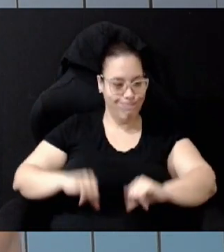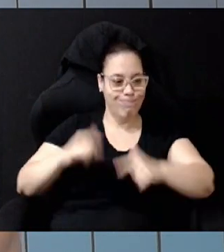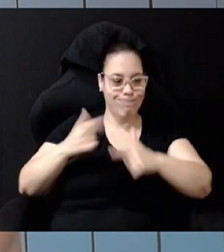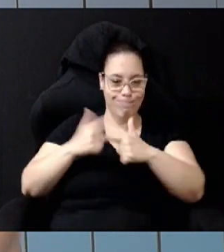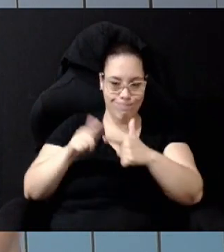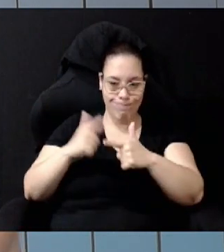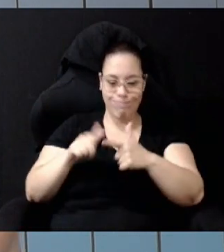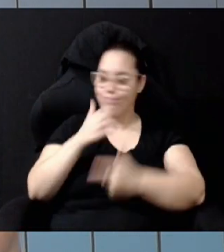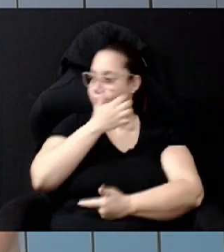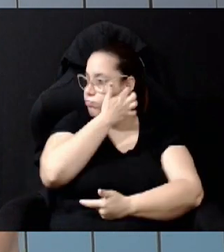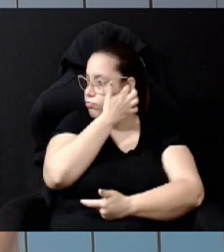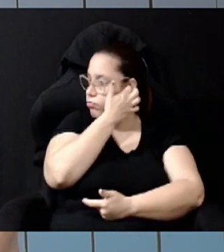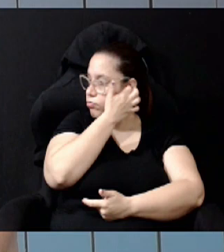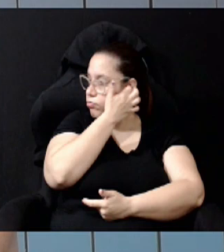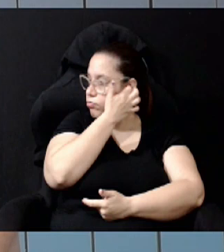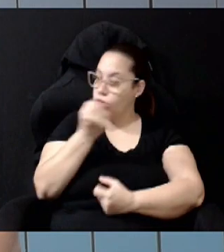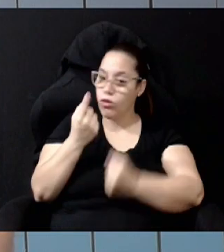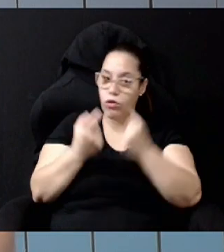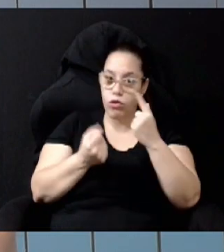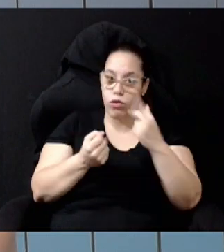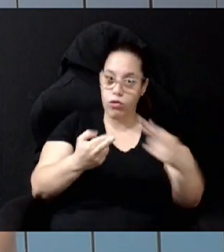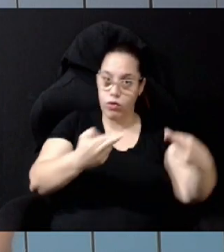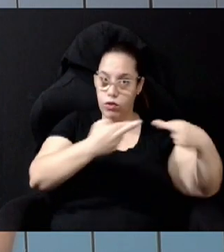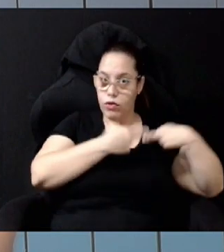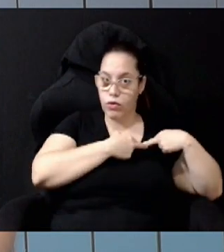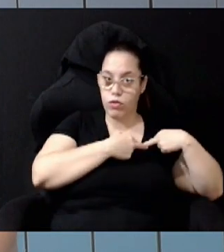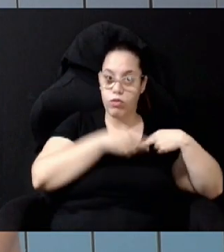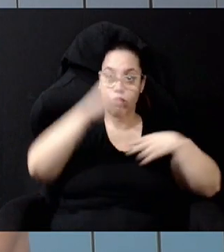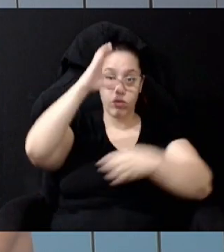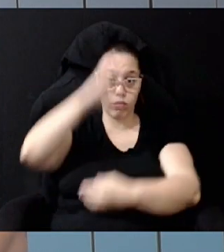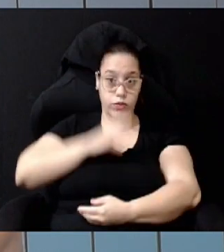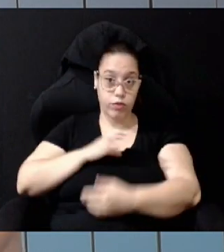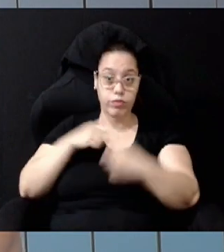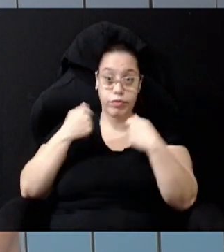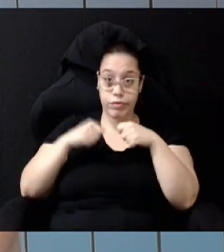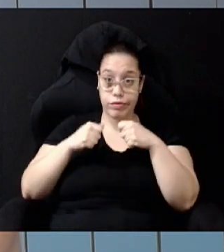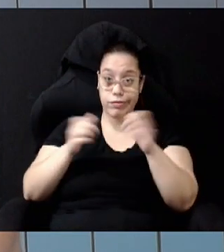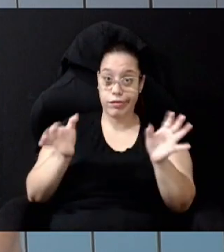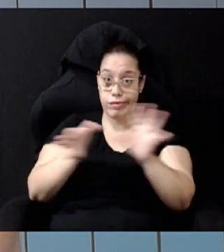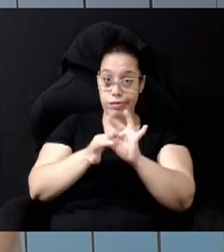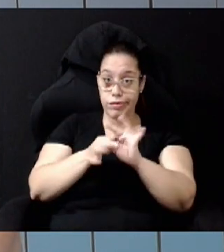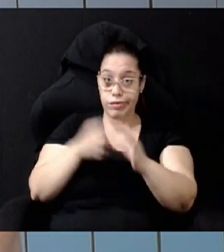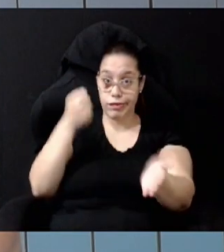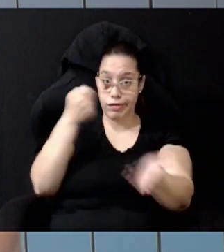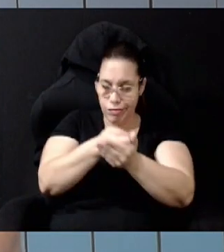cada um tem sua responsabilidade enquanto cidadão e nós precisamos juntos cobrar que o poder